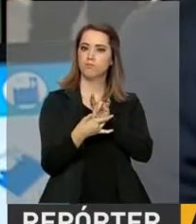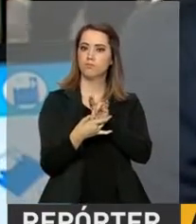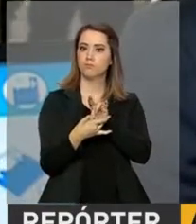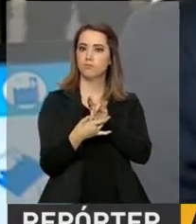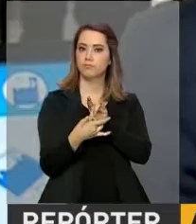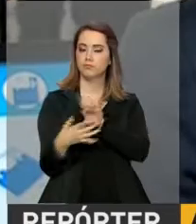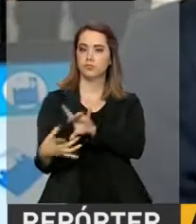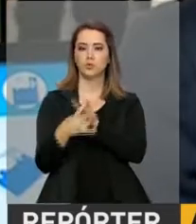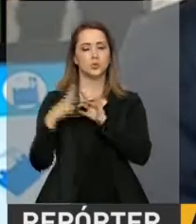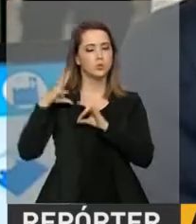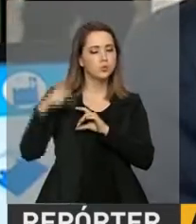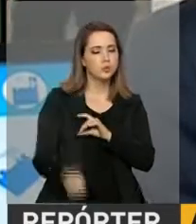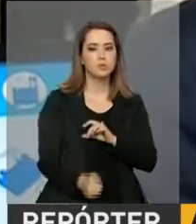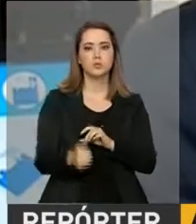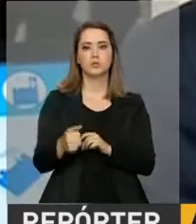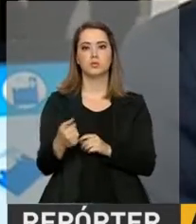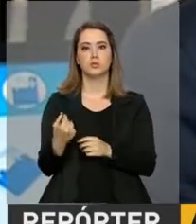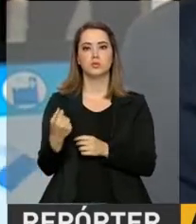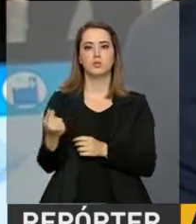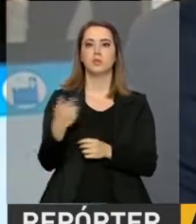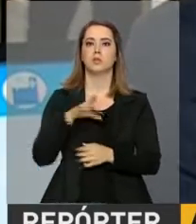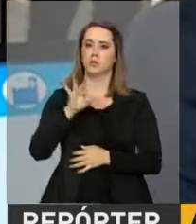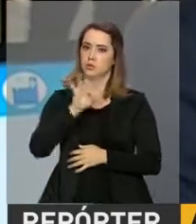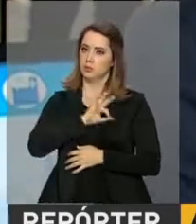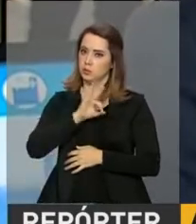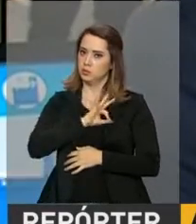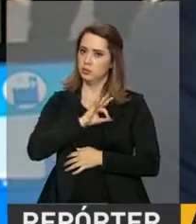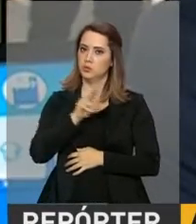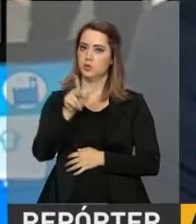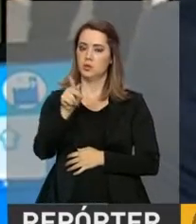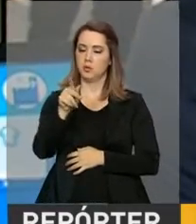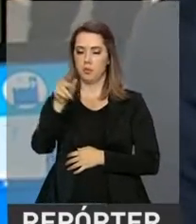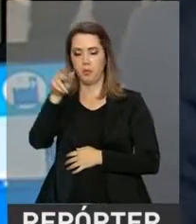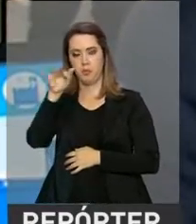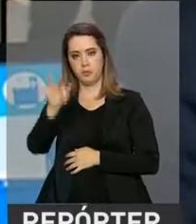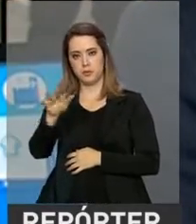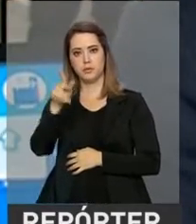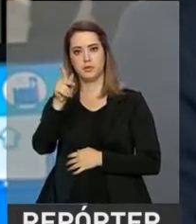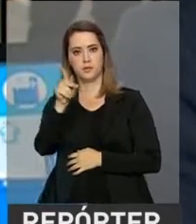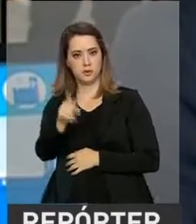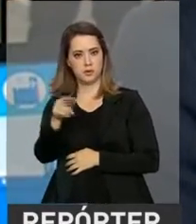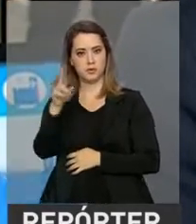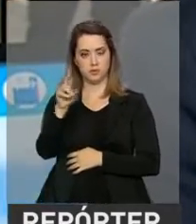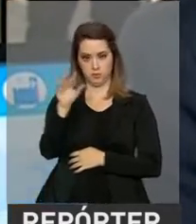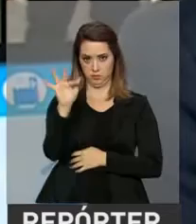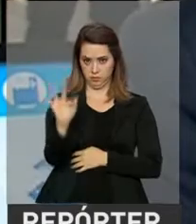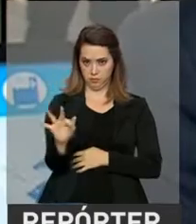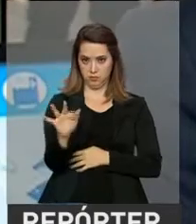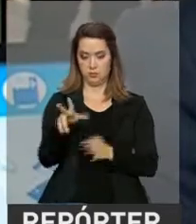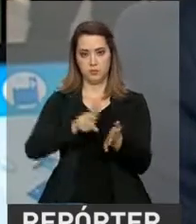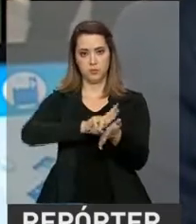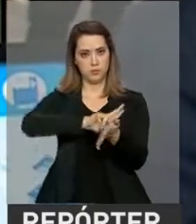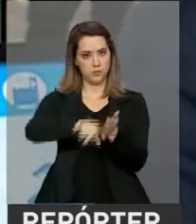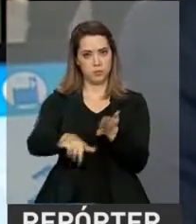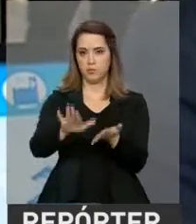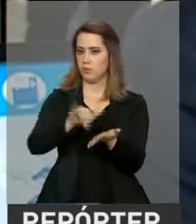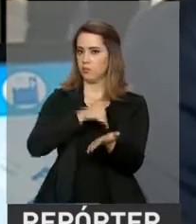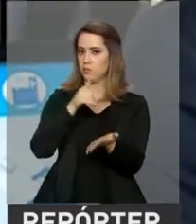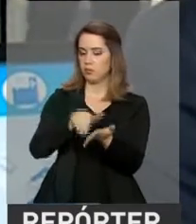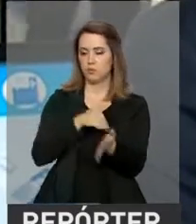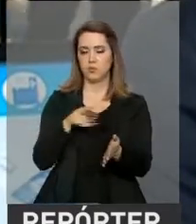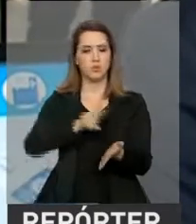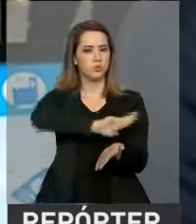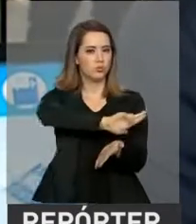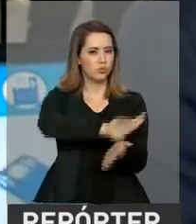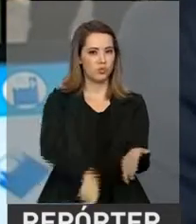uma integração total entre as polícias, Polícia Federal, Polícia Rodoviária Federal, Secretarias da Segurança Pública, Ministério